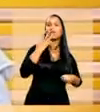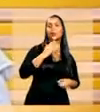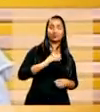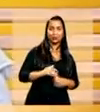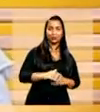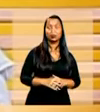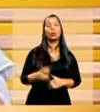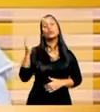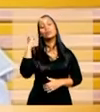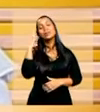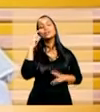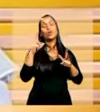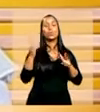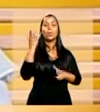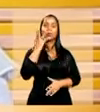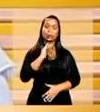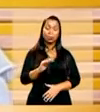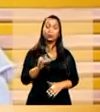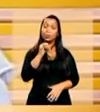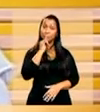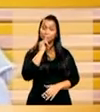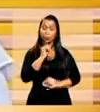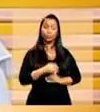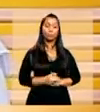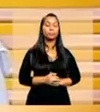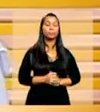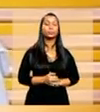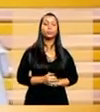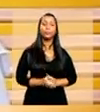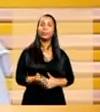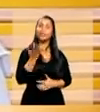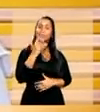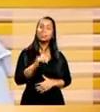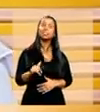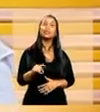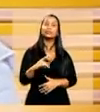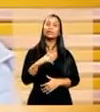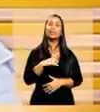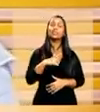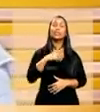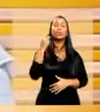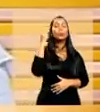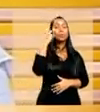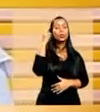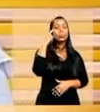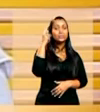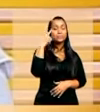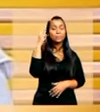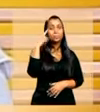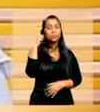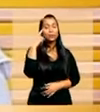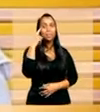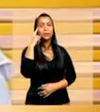ser criança, a pensar como criança. Por exemplo, as crianças, elas têm um pensamento,